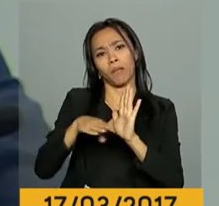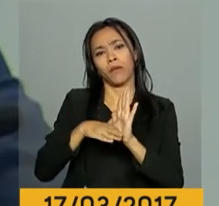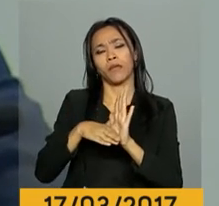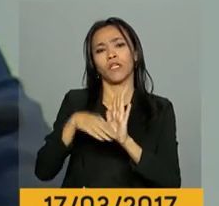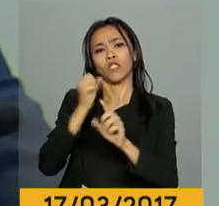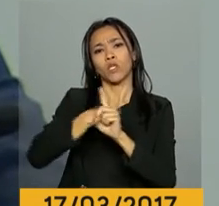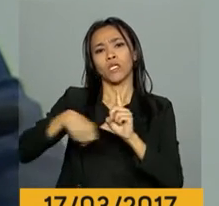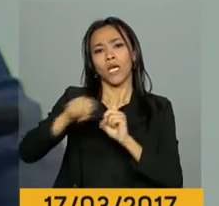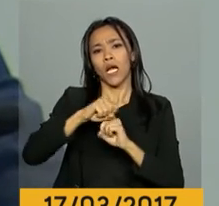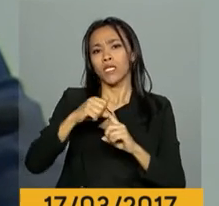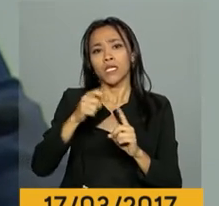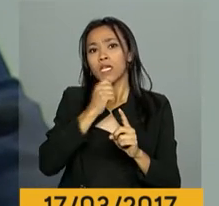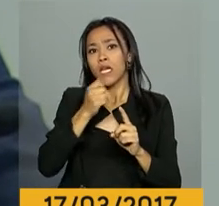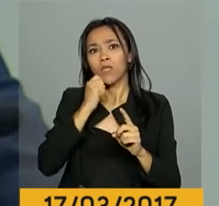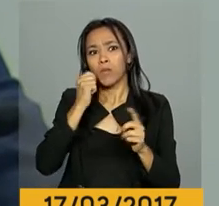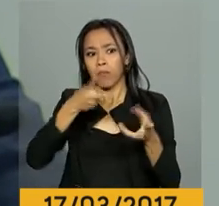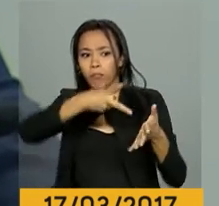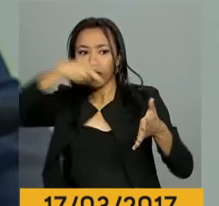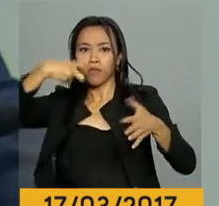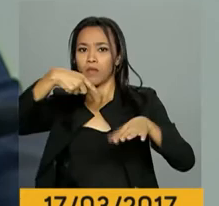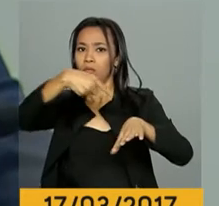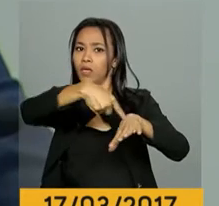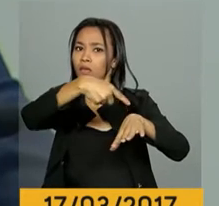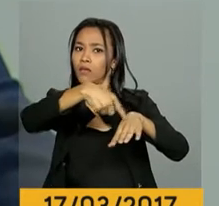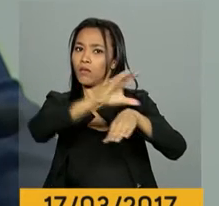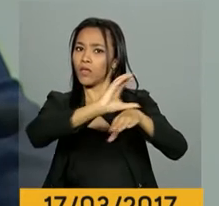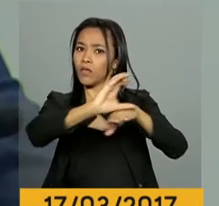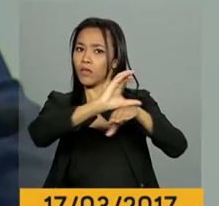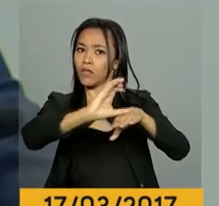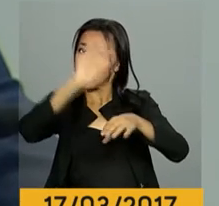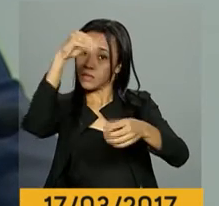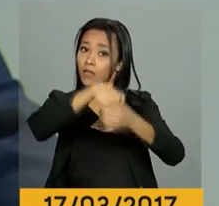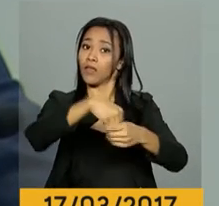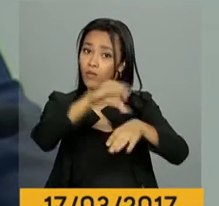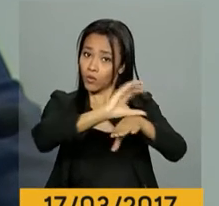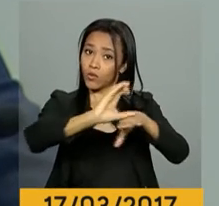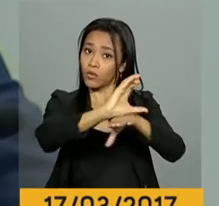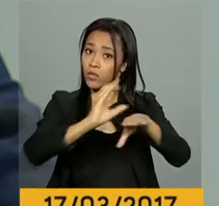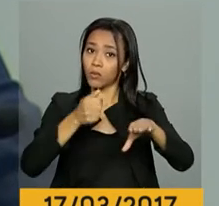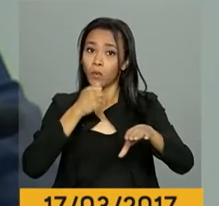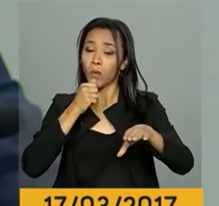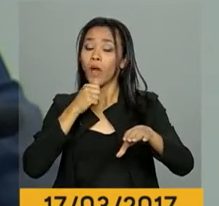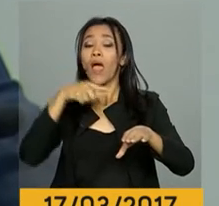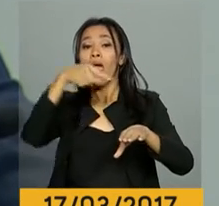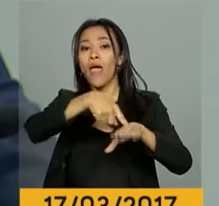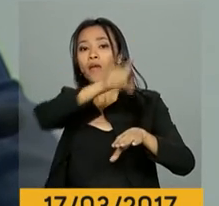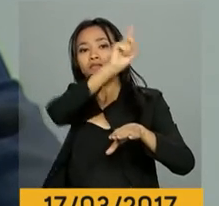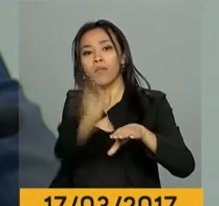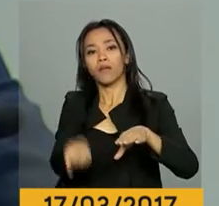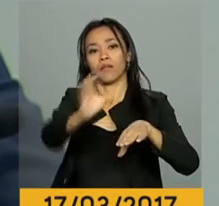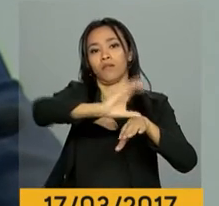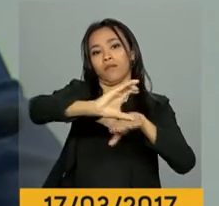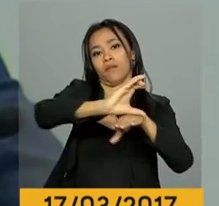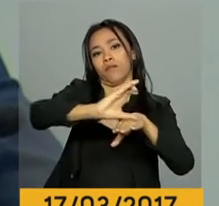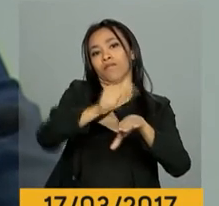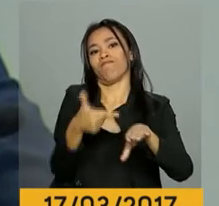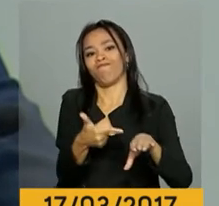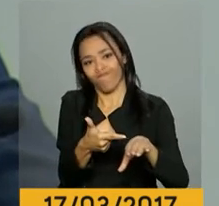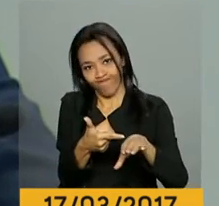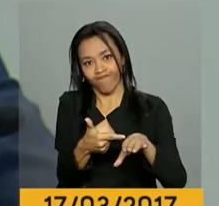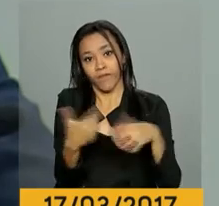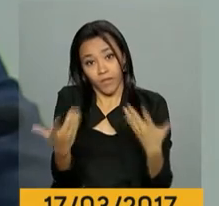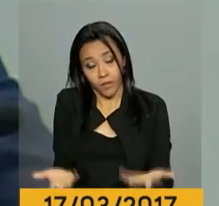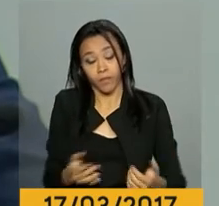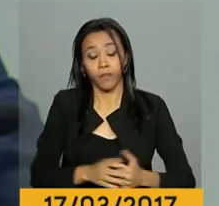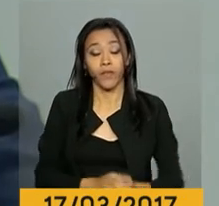e não tenham se apercebido que isso deriva da estrutura do Estado, mas eu diria que esta é uma determinação constitucional. Pois